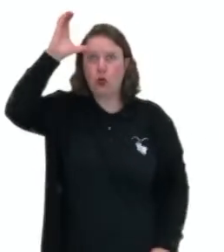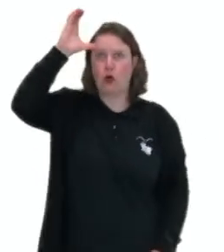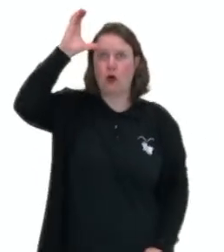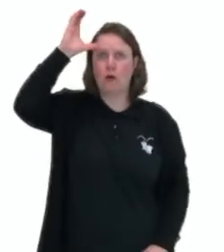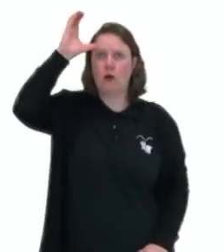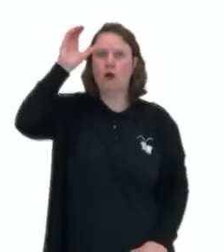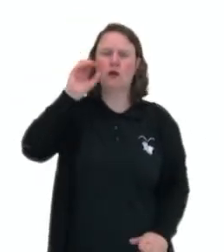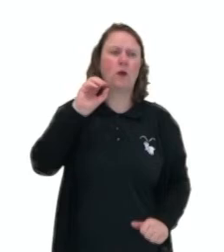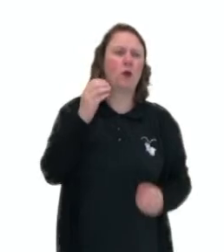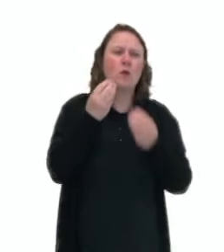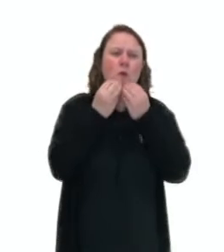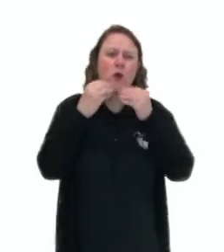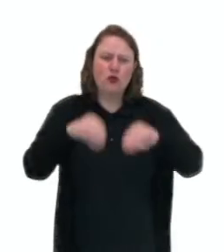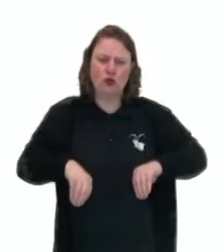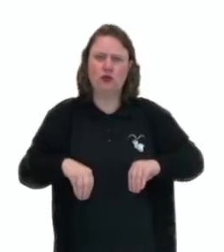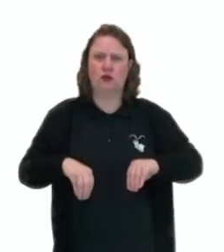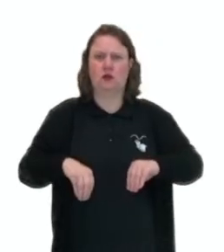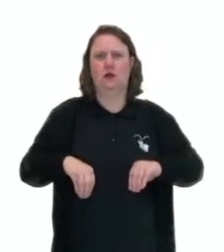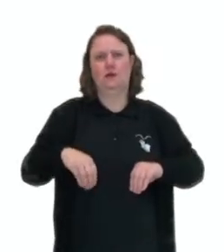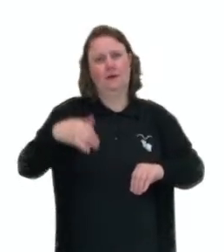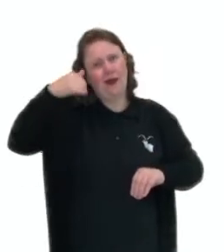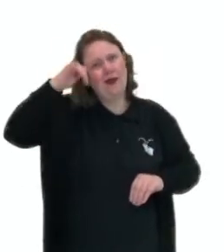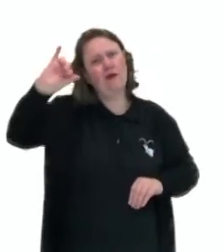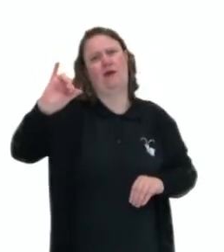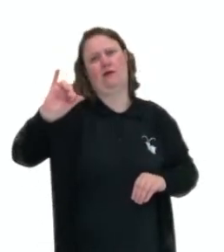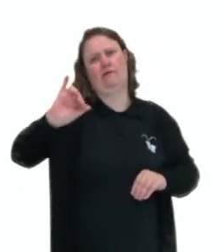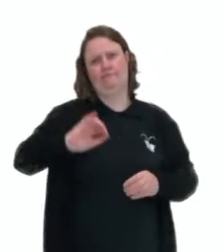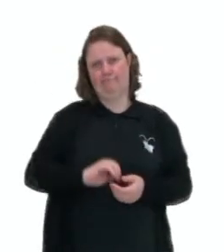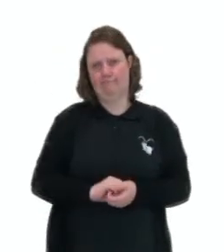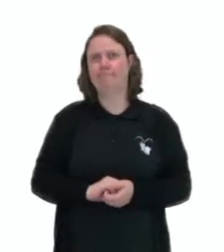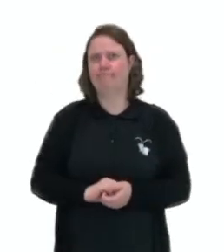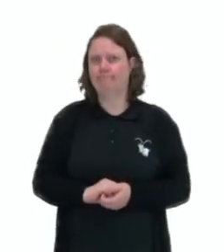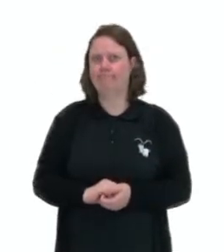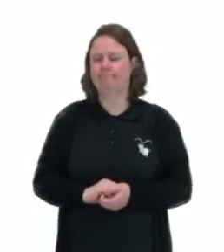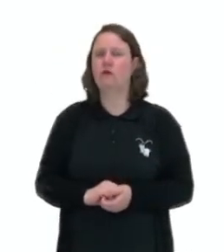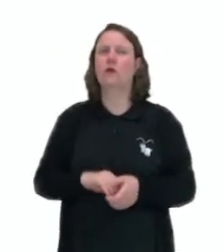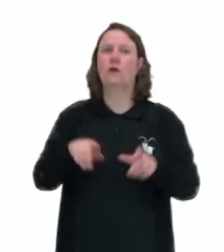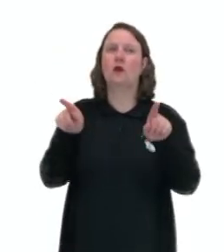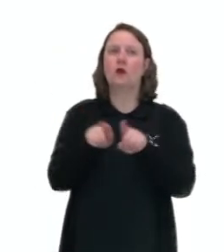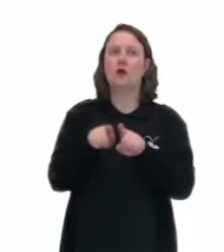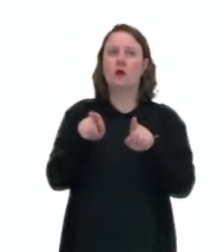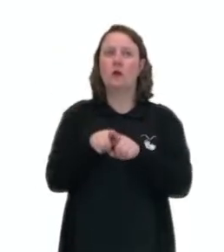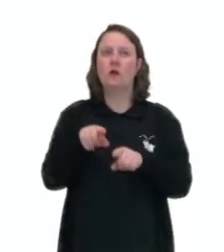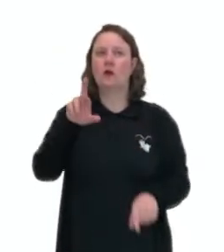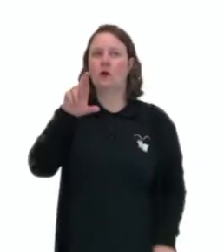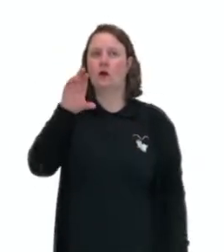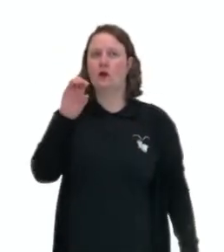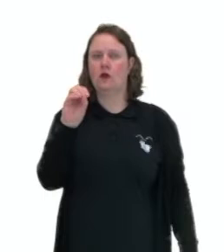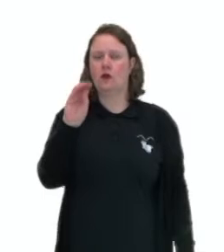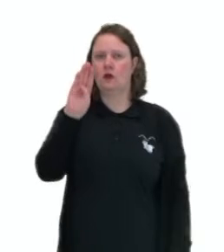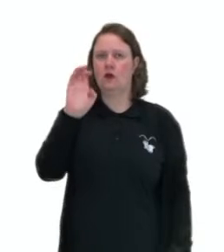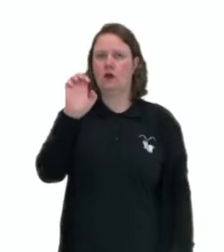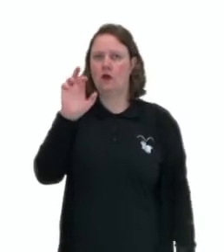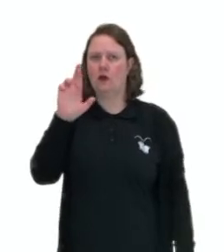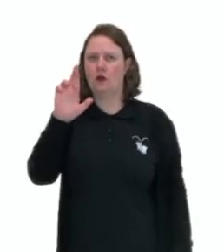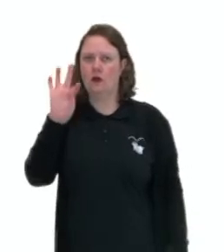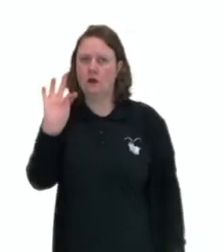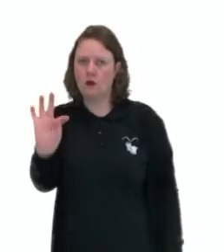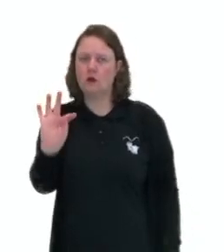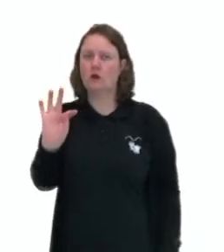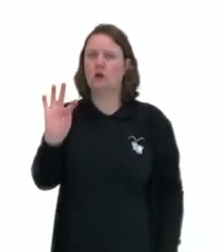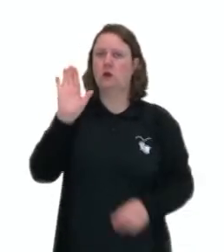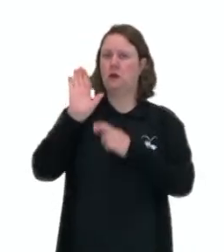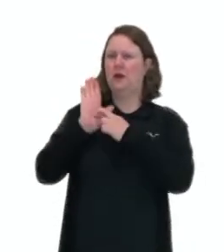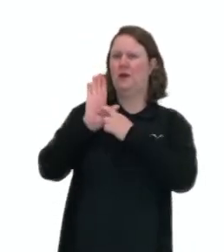chamar para a ação. Robert Smithson foi um dos maiores representantes da Land Art, com o